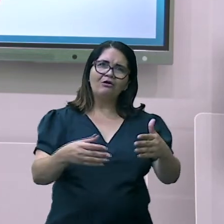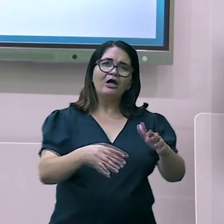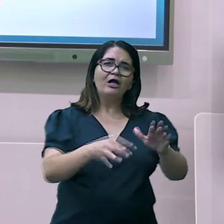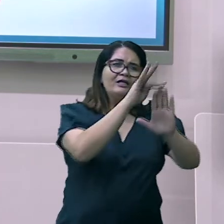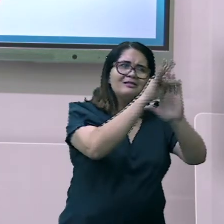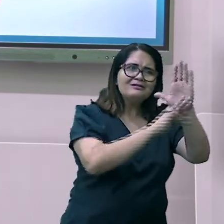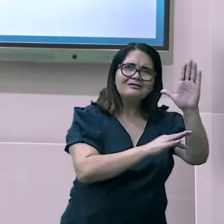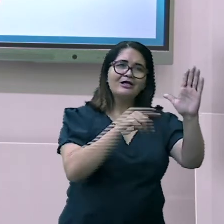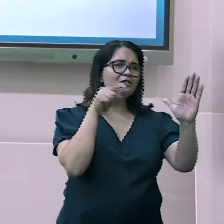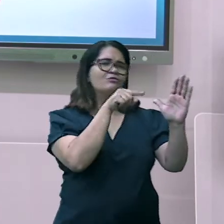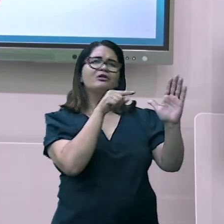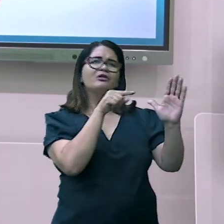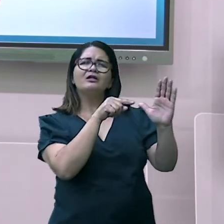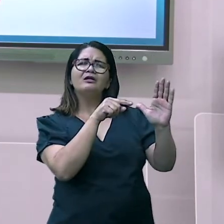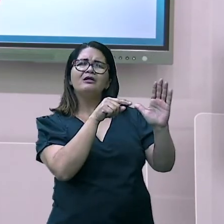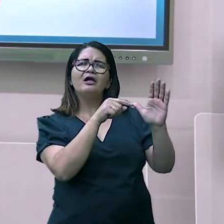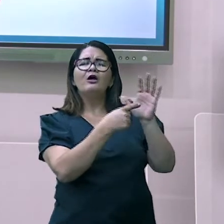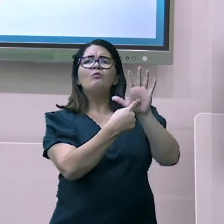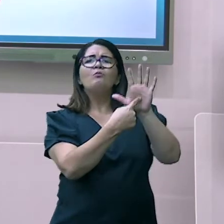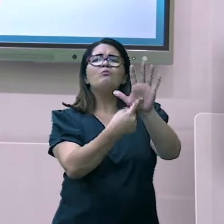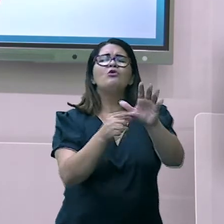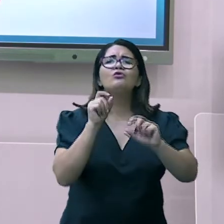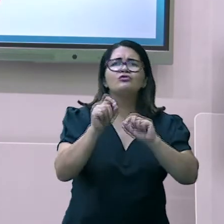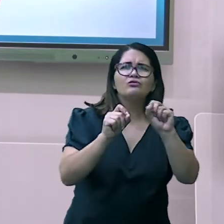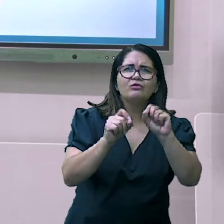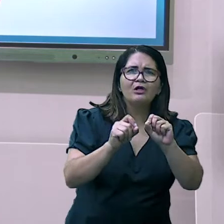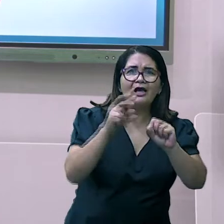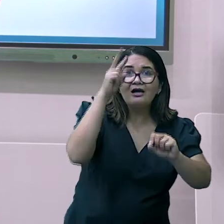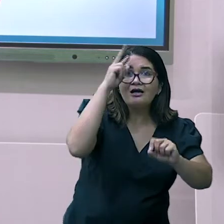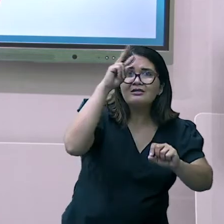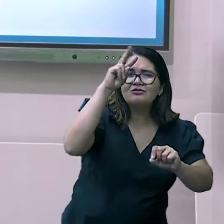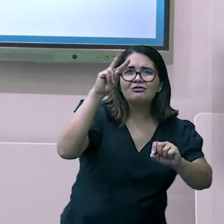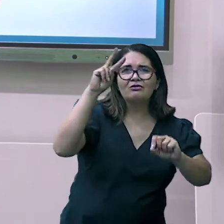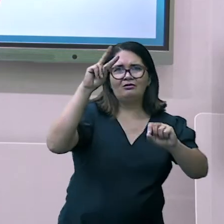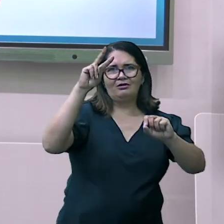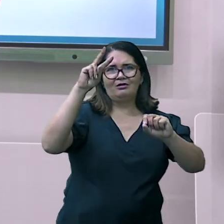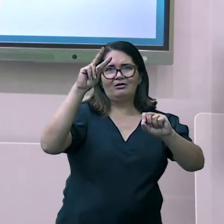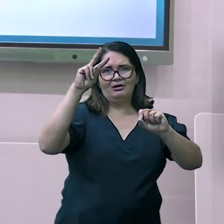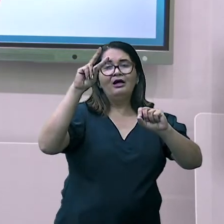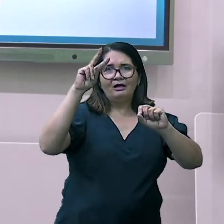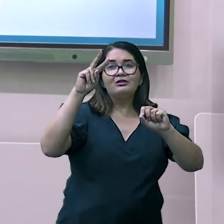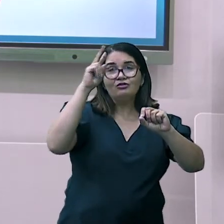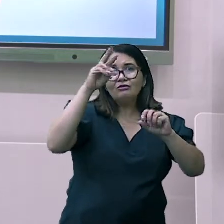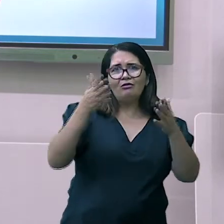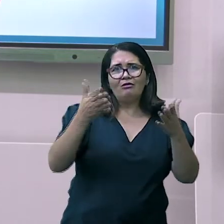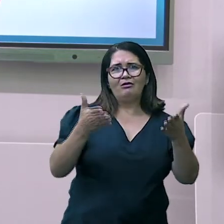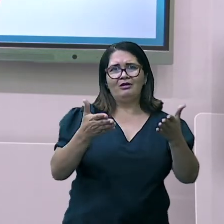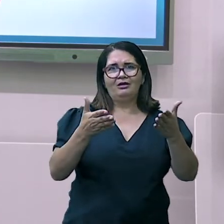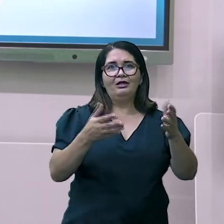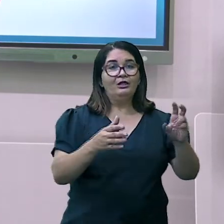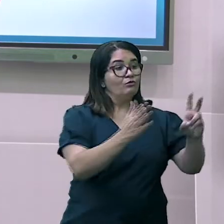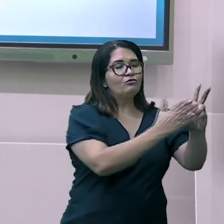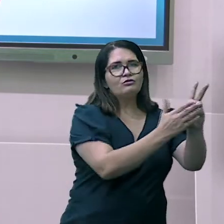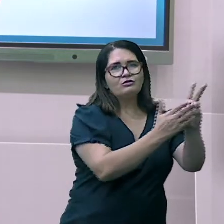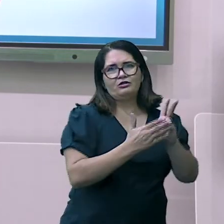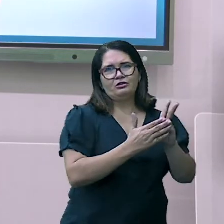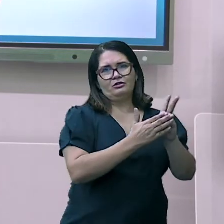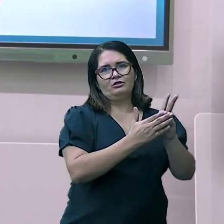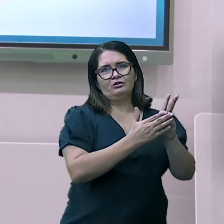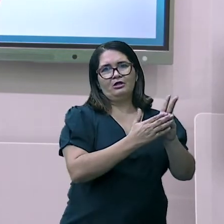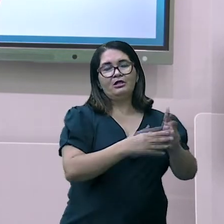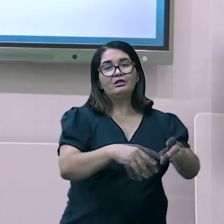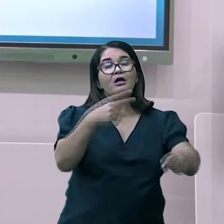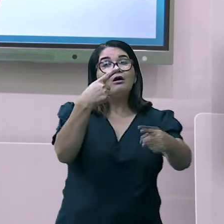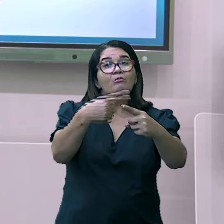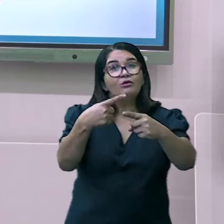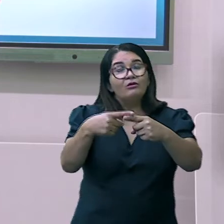fala que o povo branco está destruindo o próprio meio de existência. Porque quando